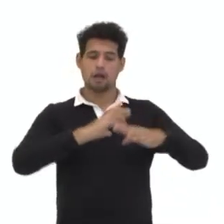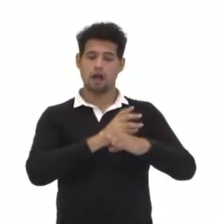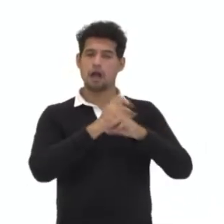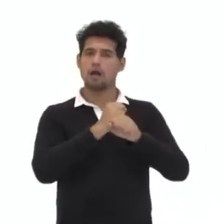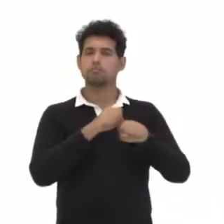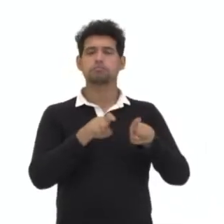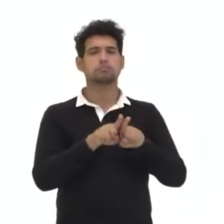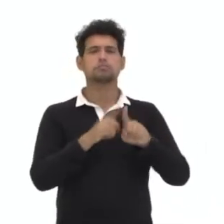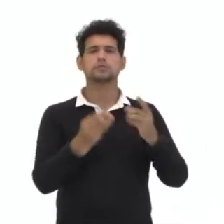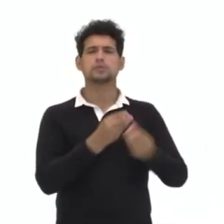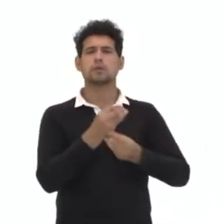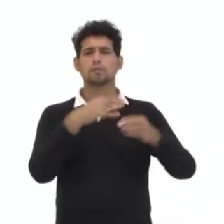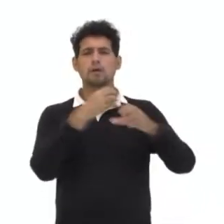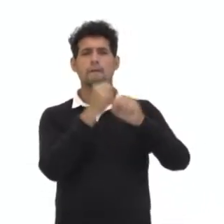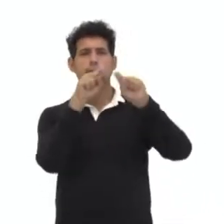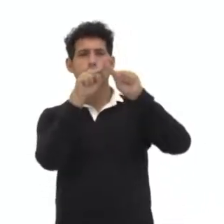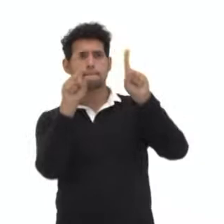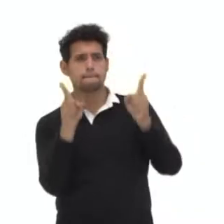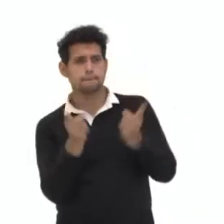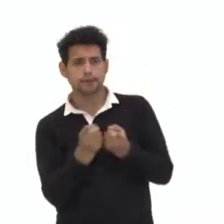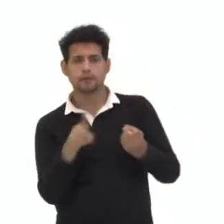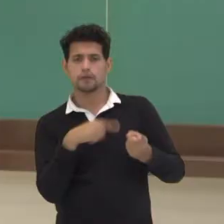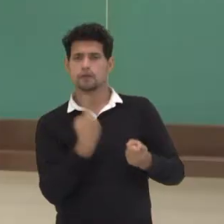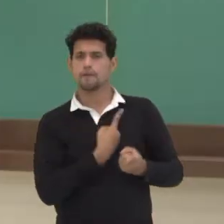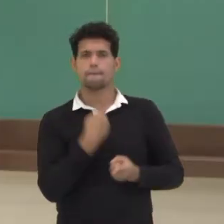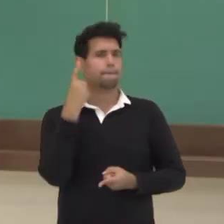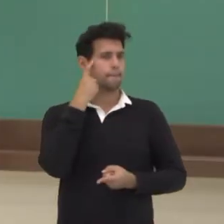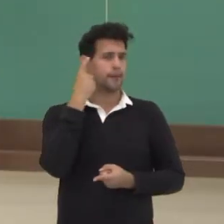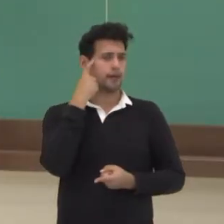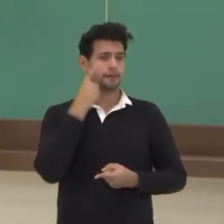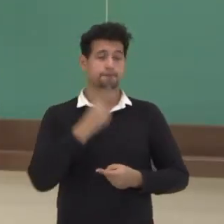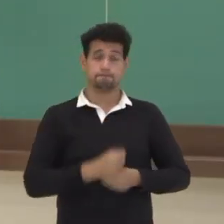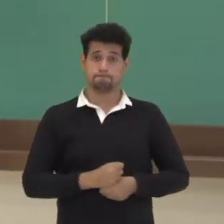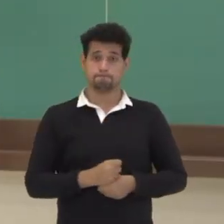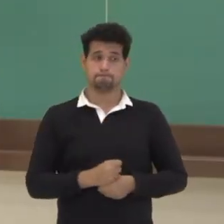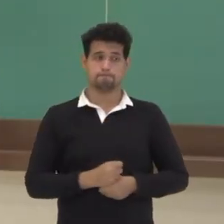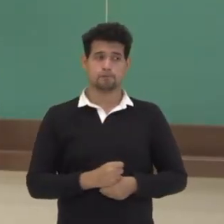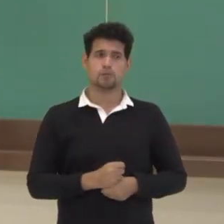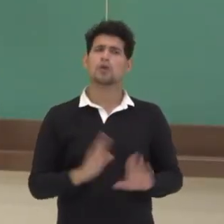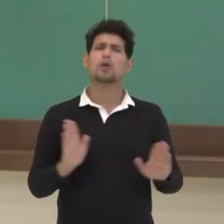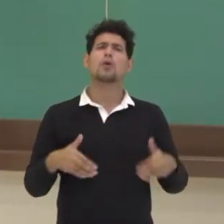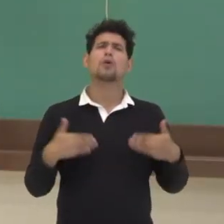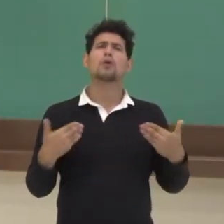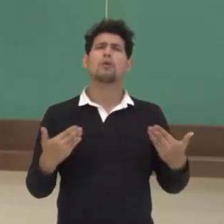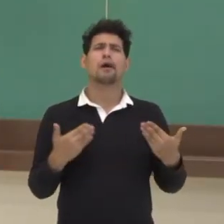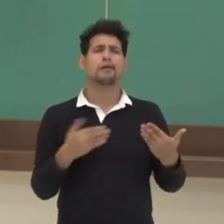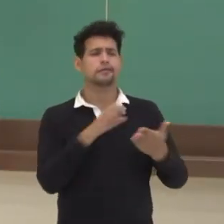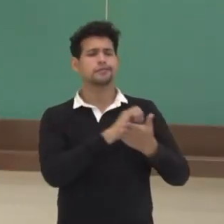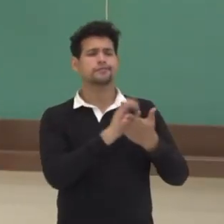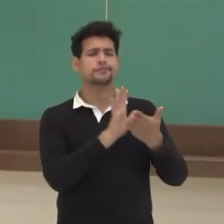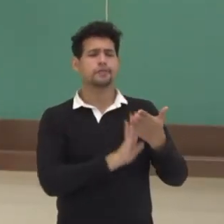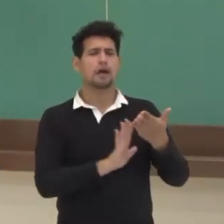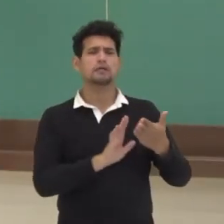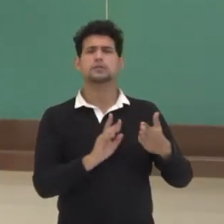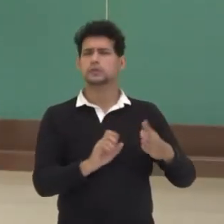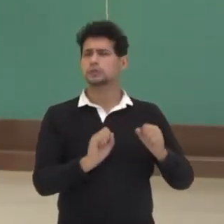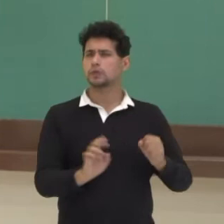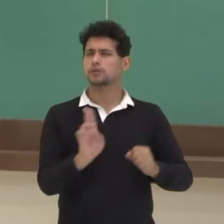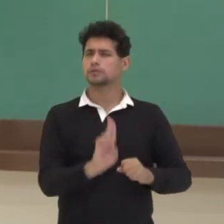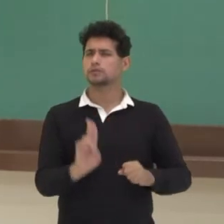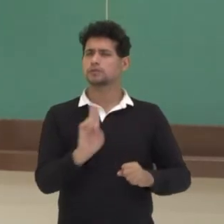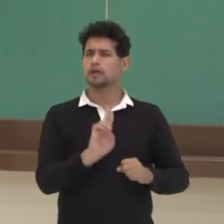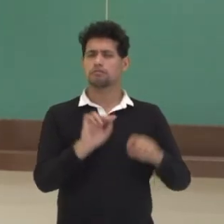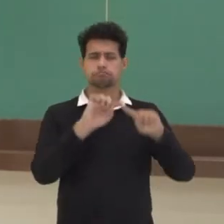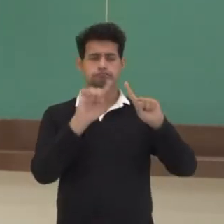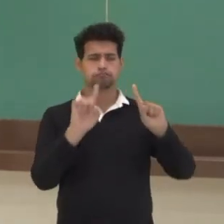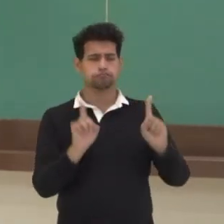área do círculo. Vamos pensar um pouquinho. Em quais situações nós podemos aplicar a área do